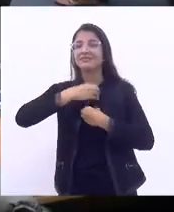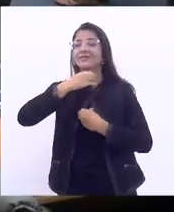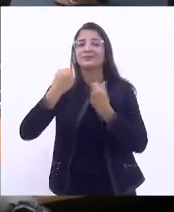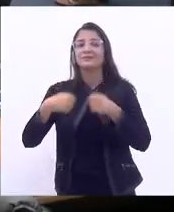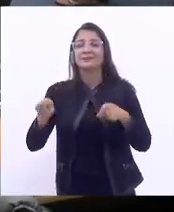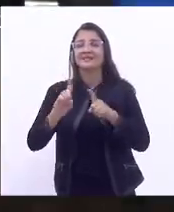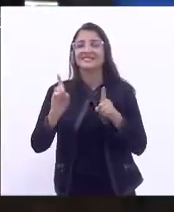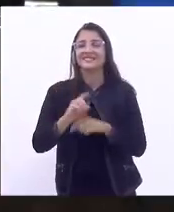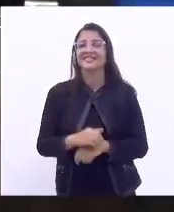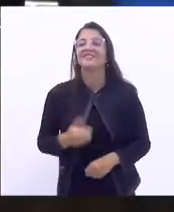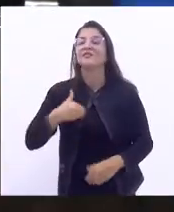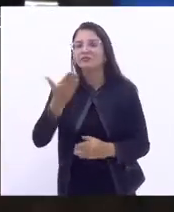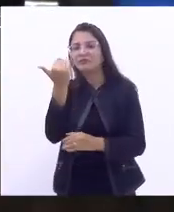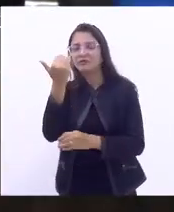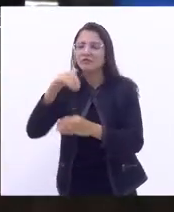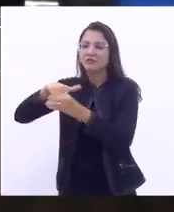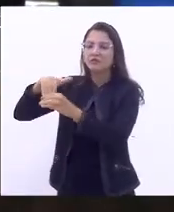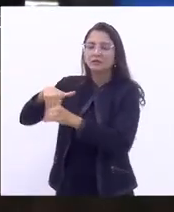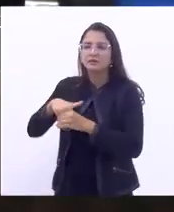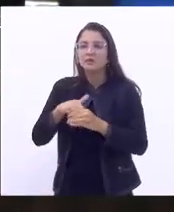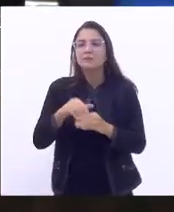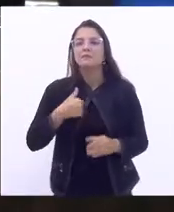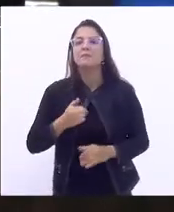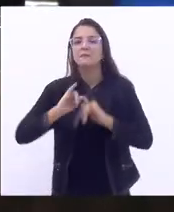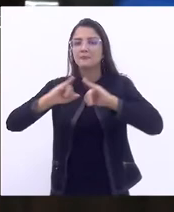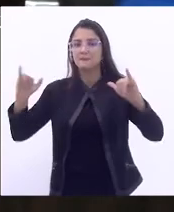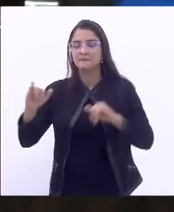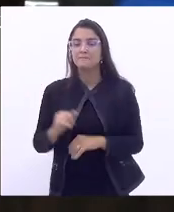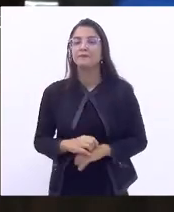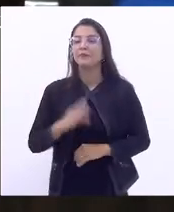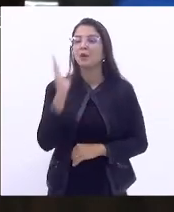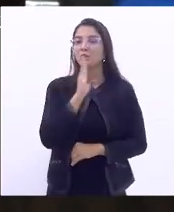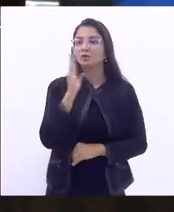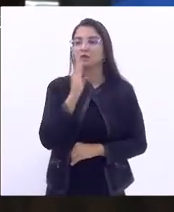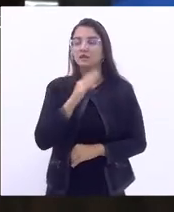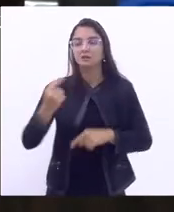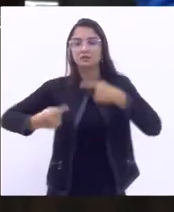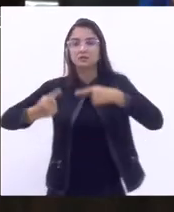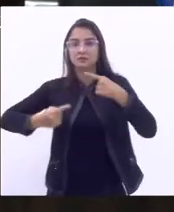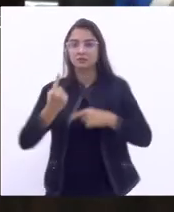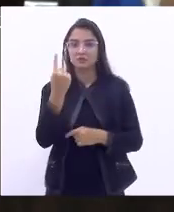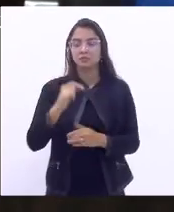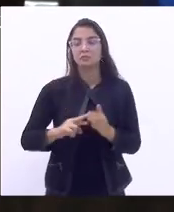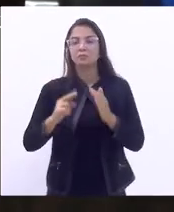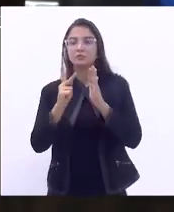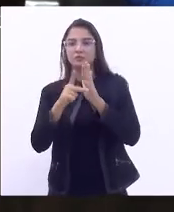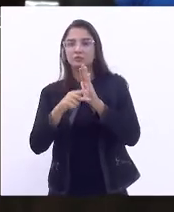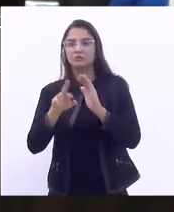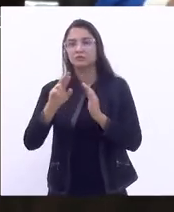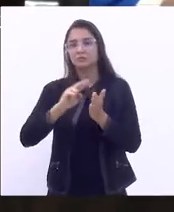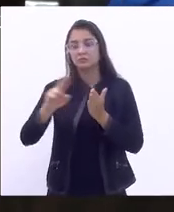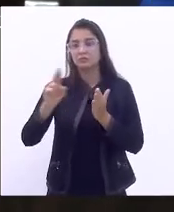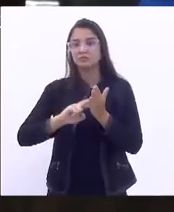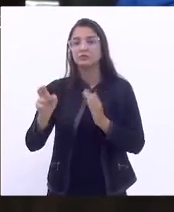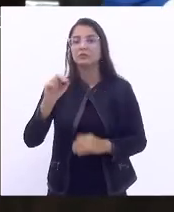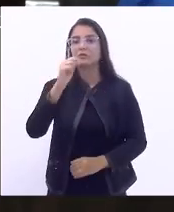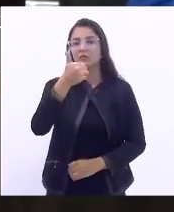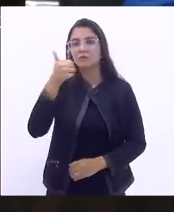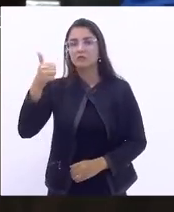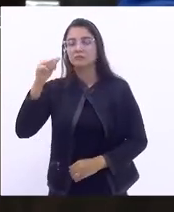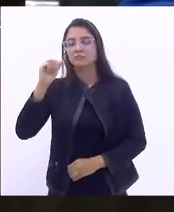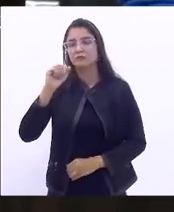Vamos à votação. Anuncio, em regime de urgência, em discussão única, projeto de resolução 1195 de 22, de autoria dos